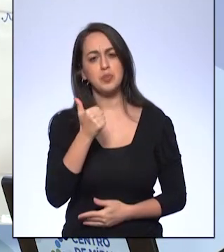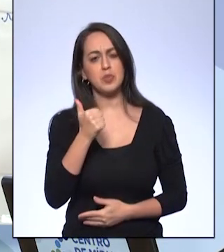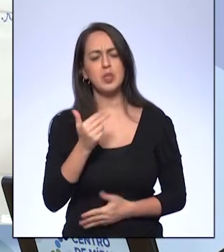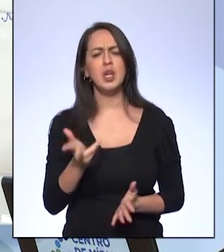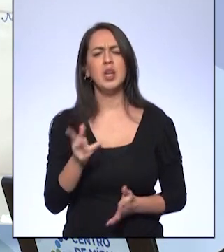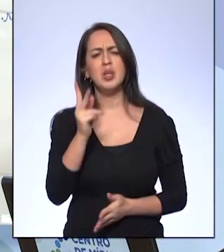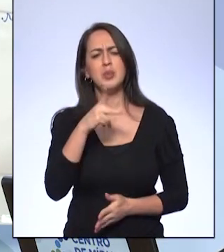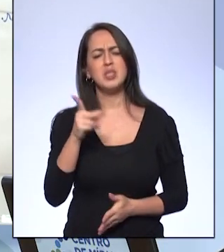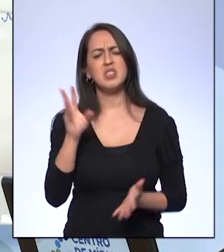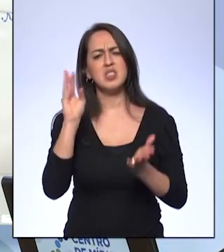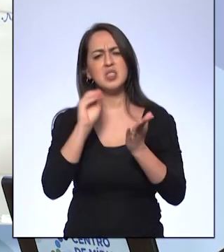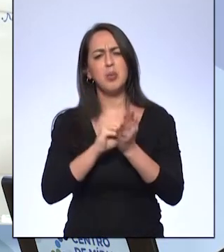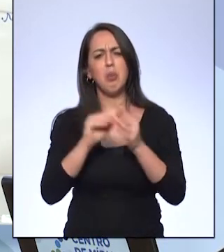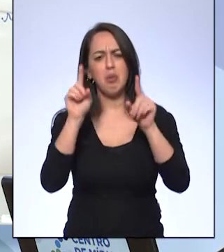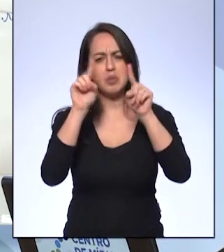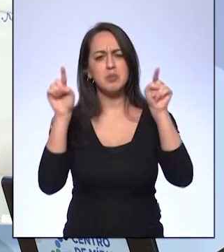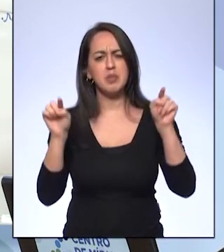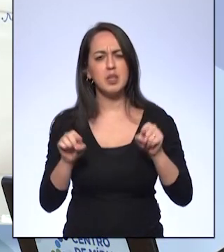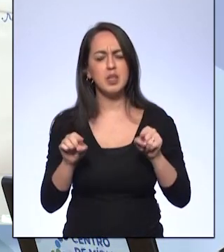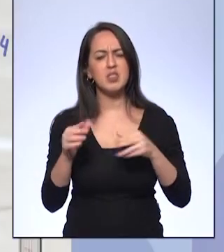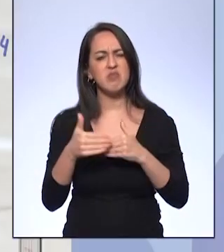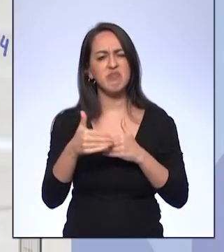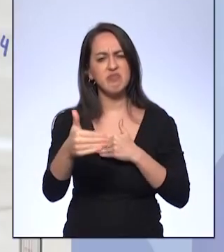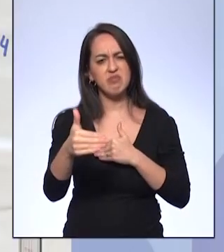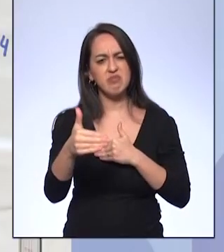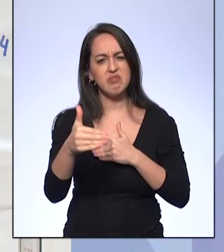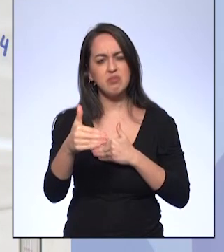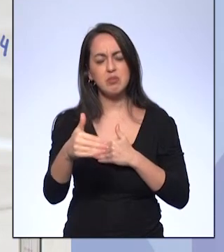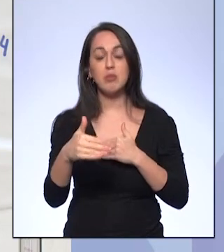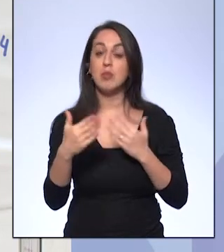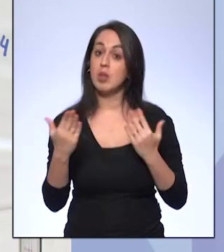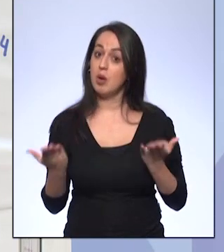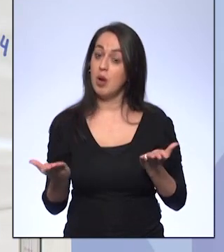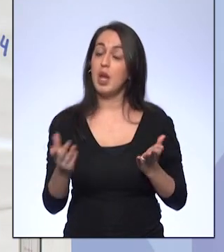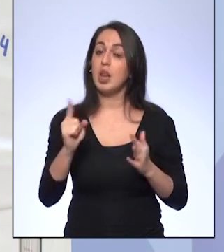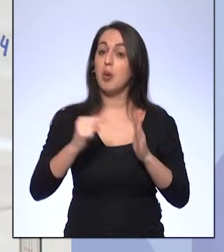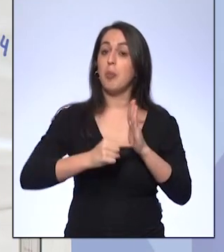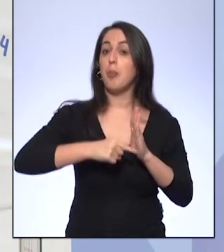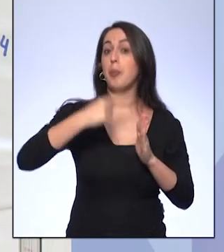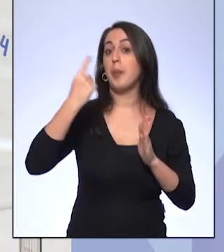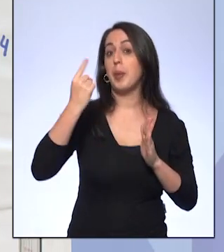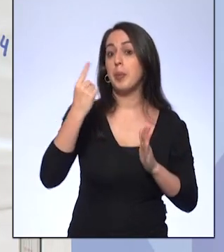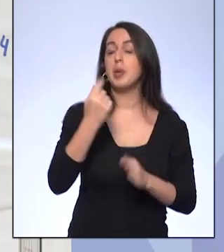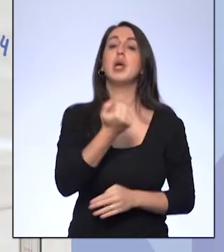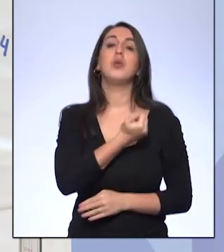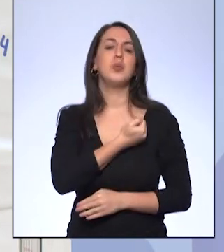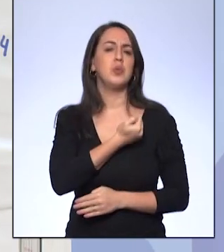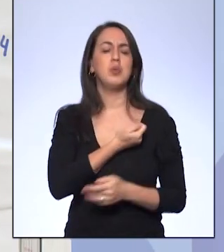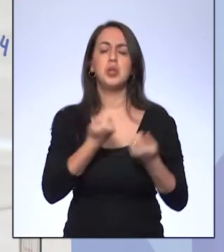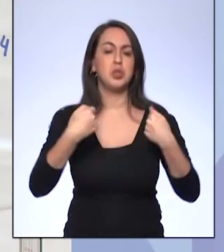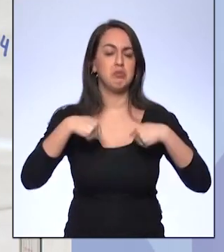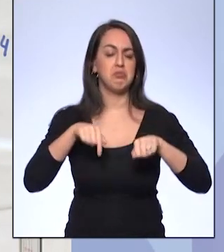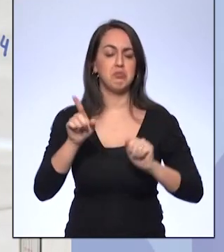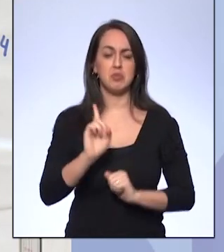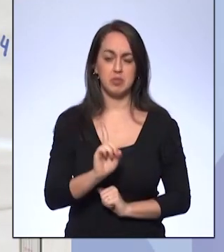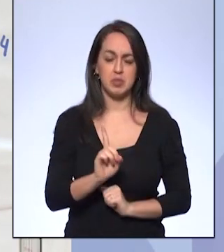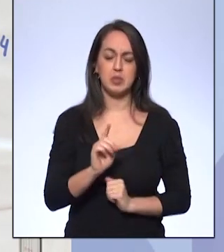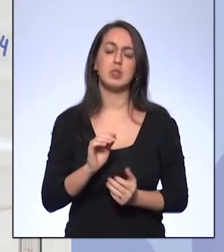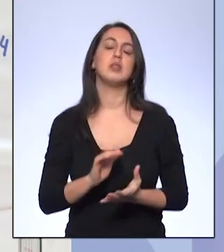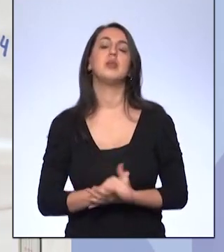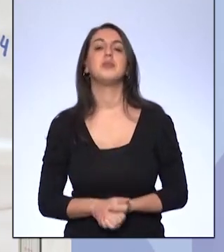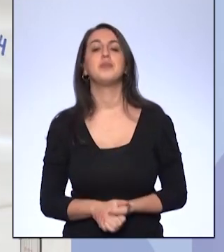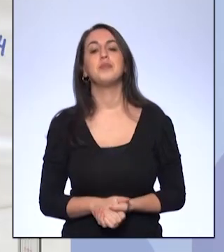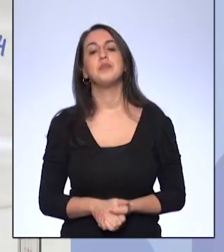esses parênteses aqui no começo? Como ele é o primeiro número, a resposta é não, não precisaria,